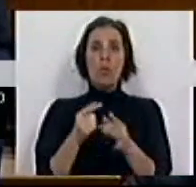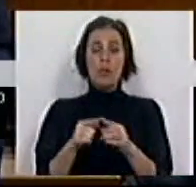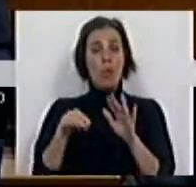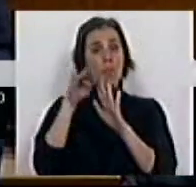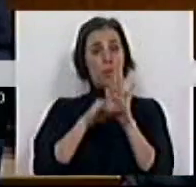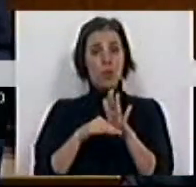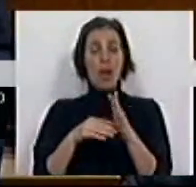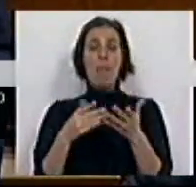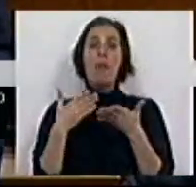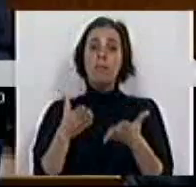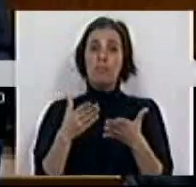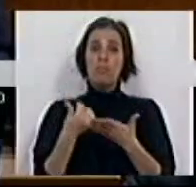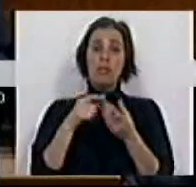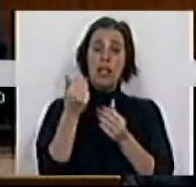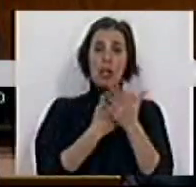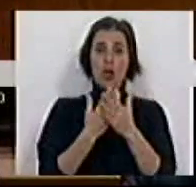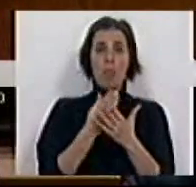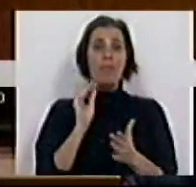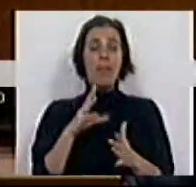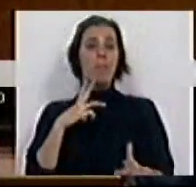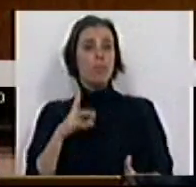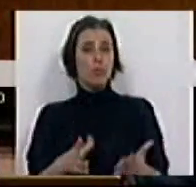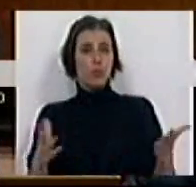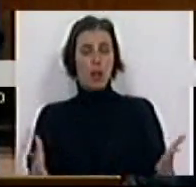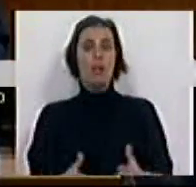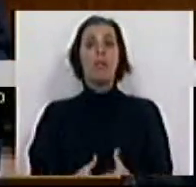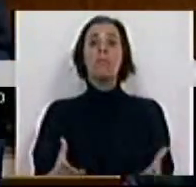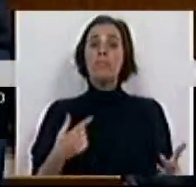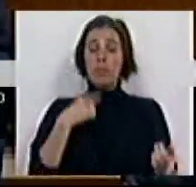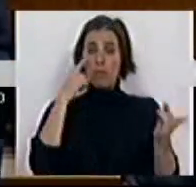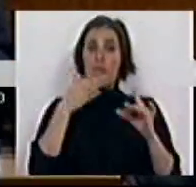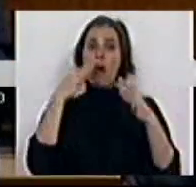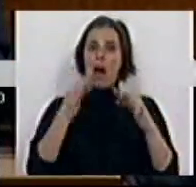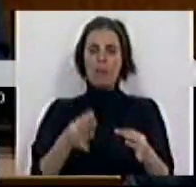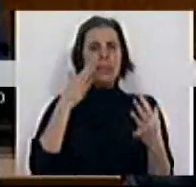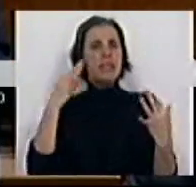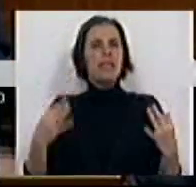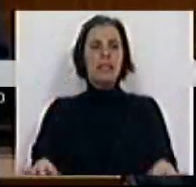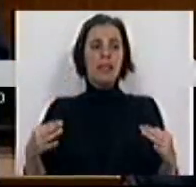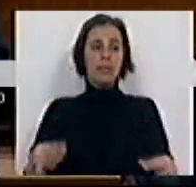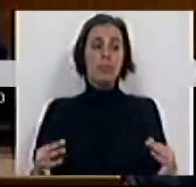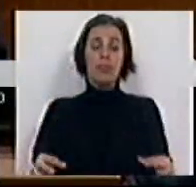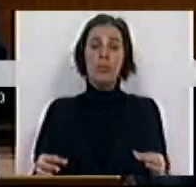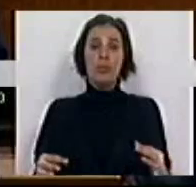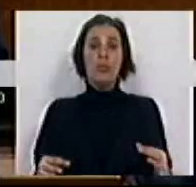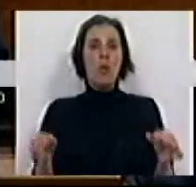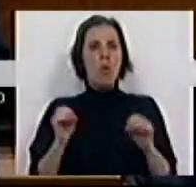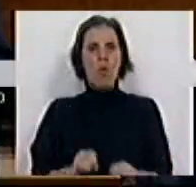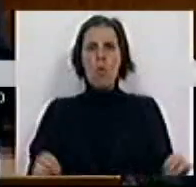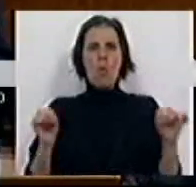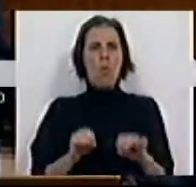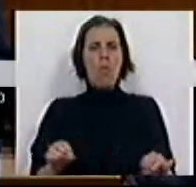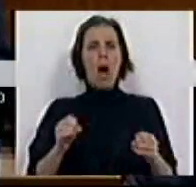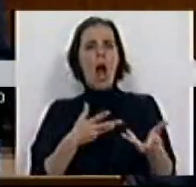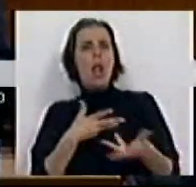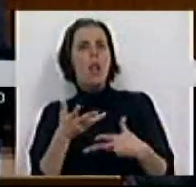do Programa de Assistência Económica e Financeira a Portugal, reafirmando simplesmente que não há